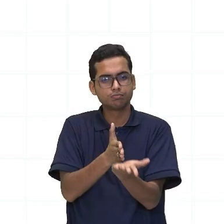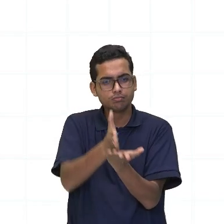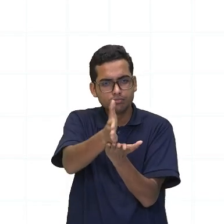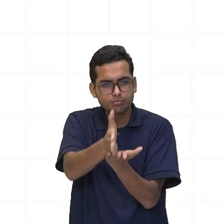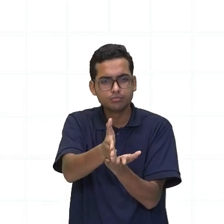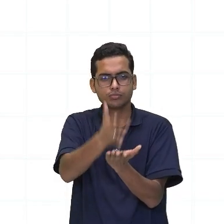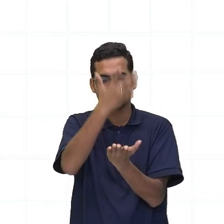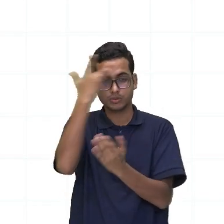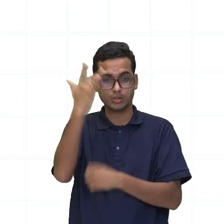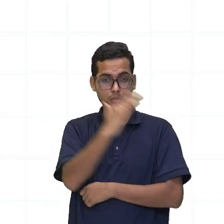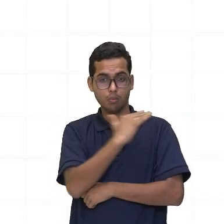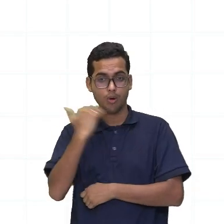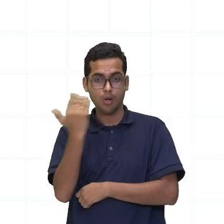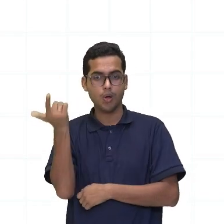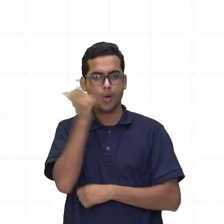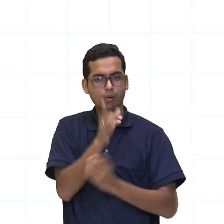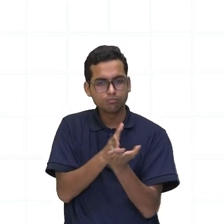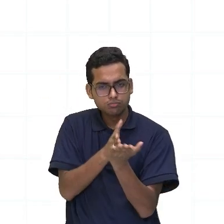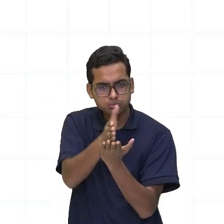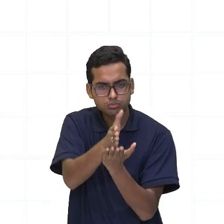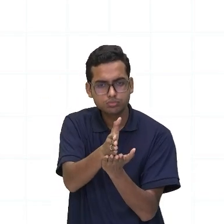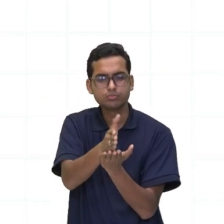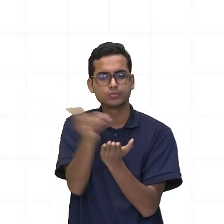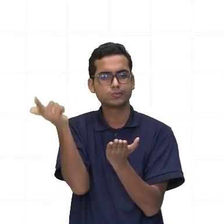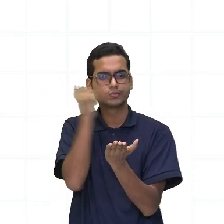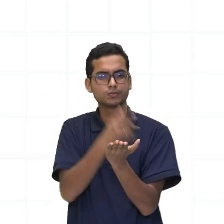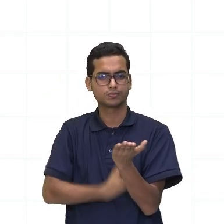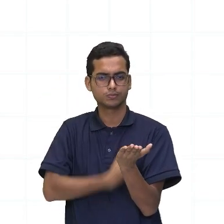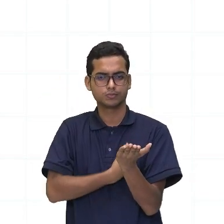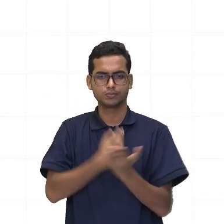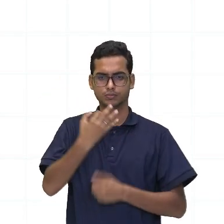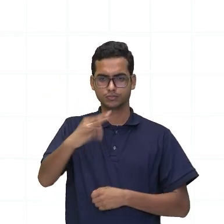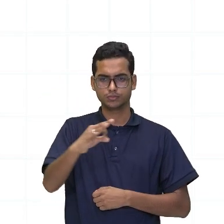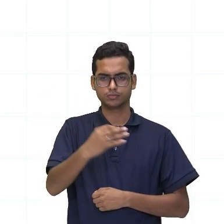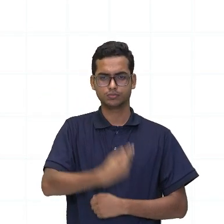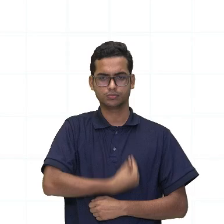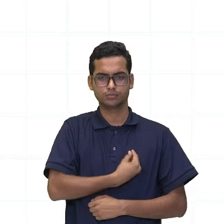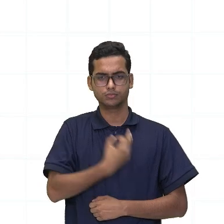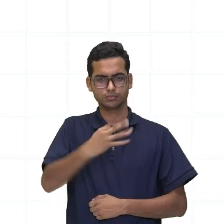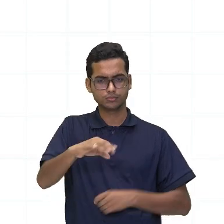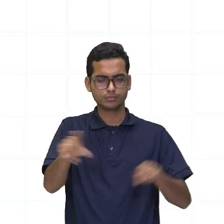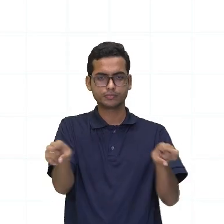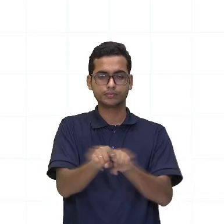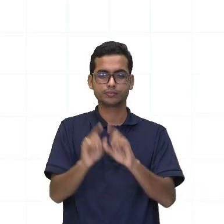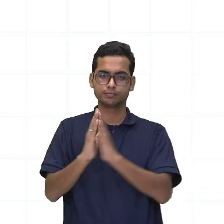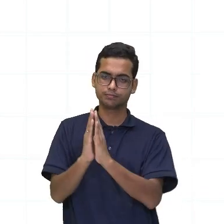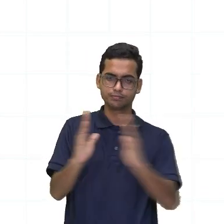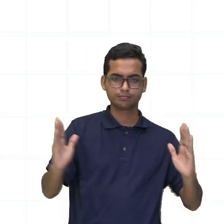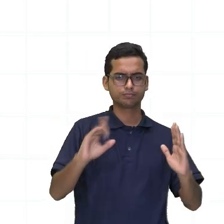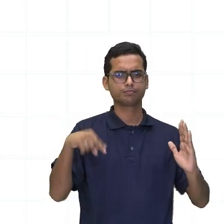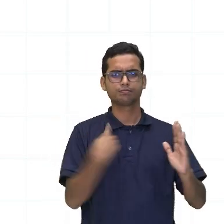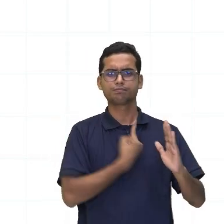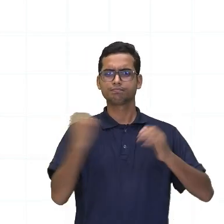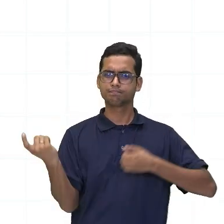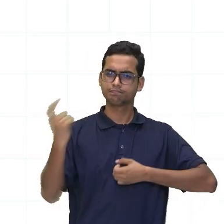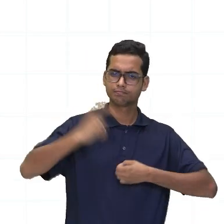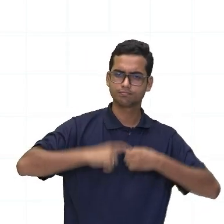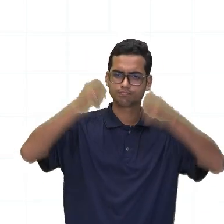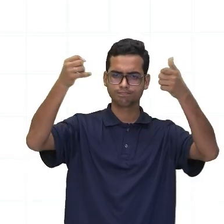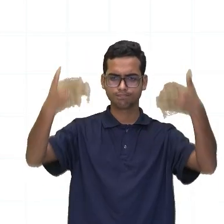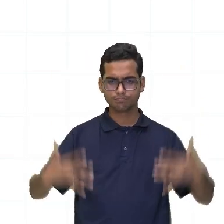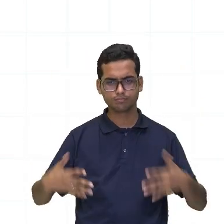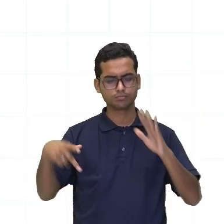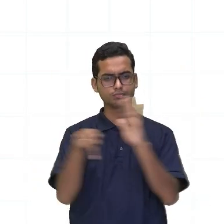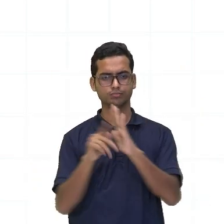vida pós-morte. Certo? Então, voltando um pouquinho, falando um pouquinho sobre